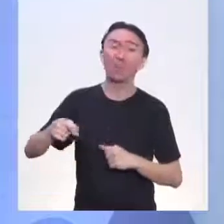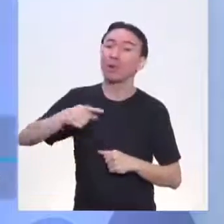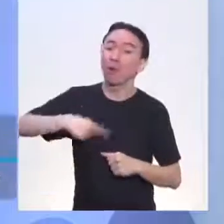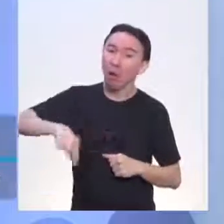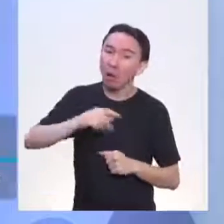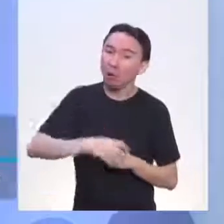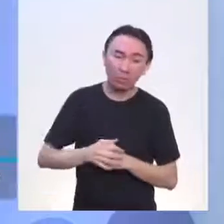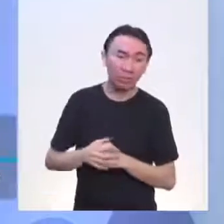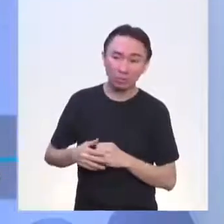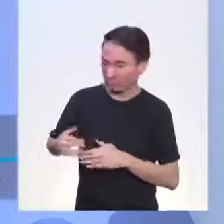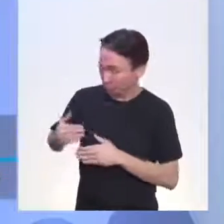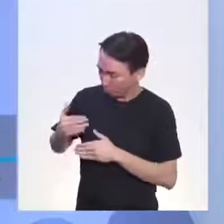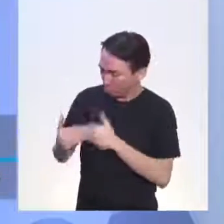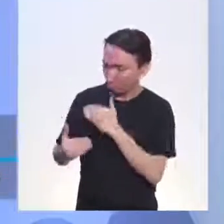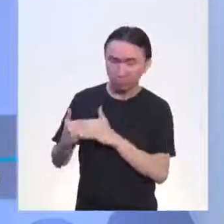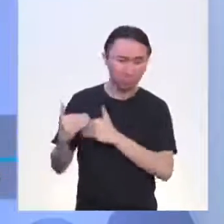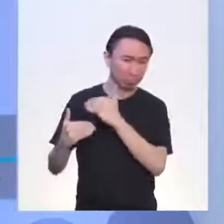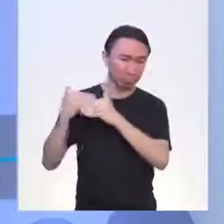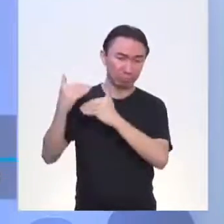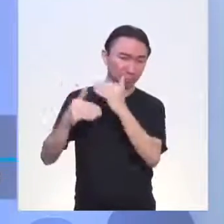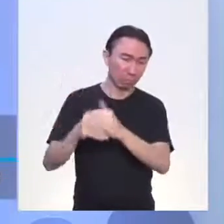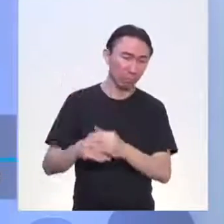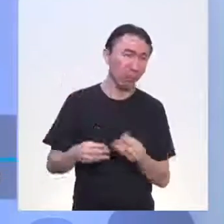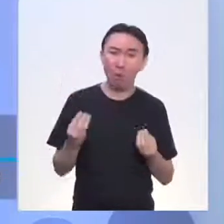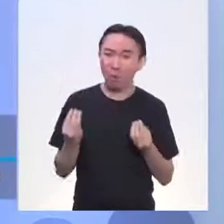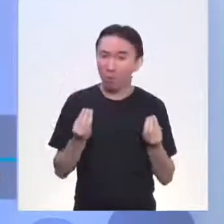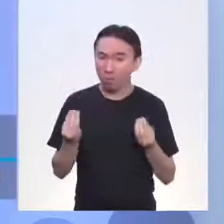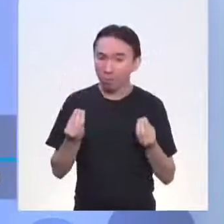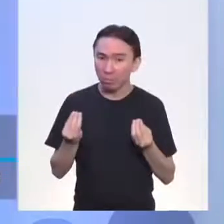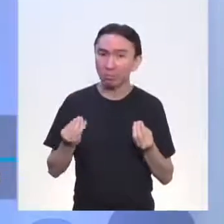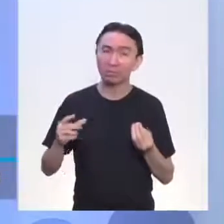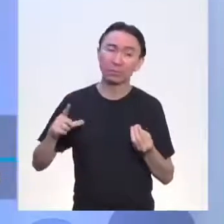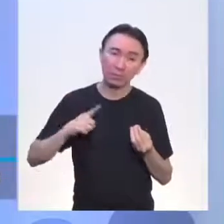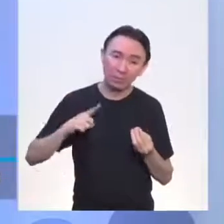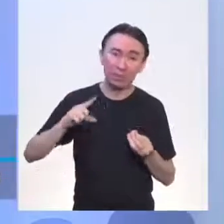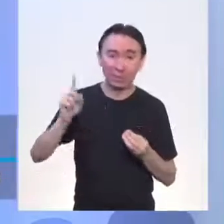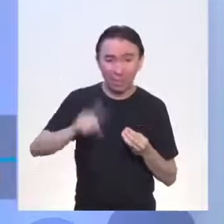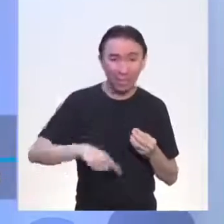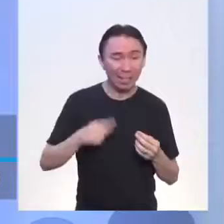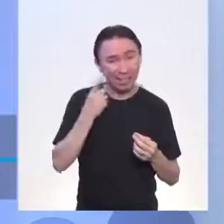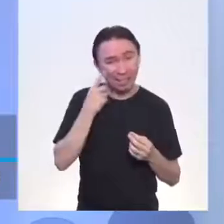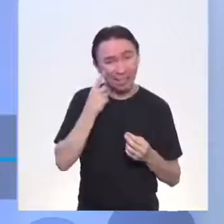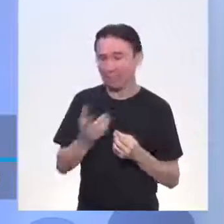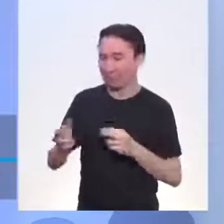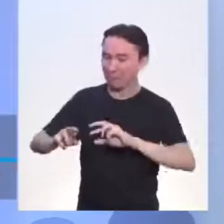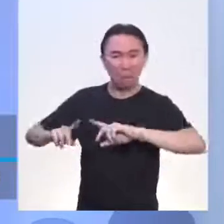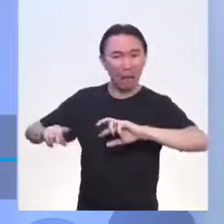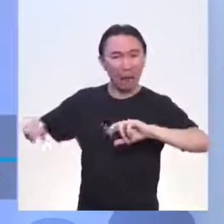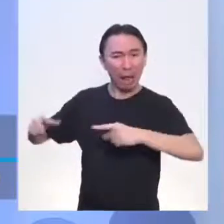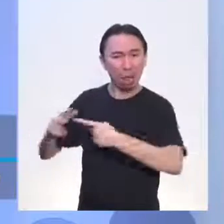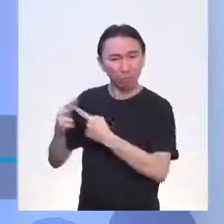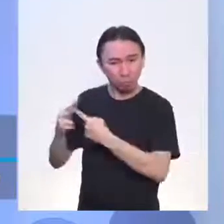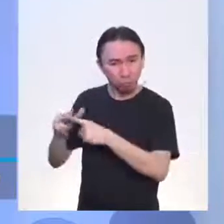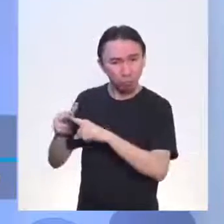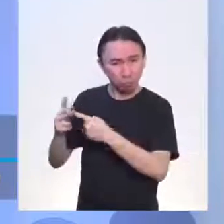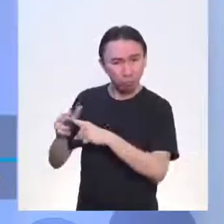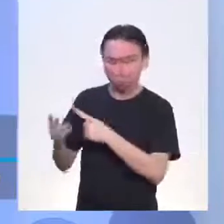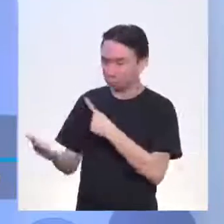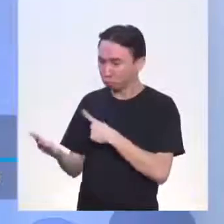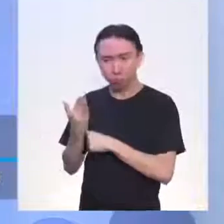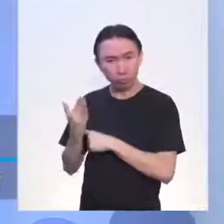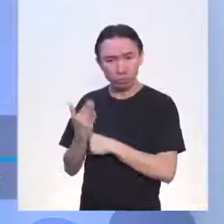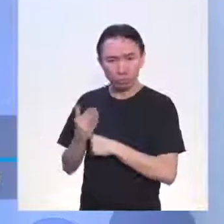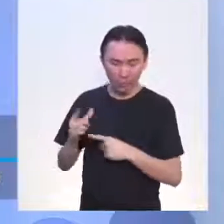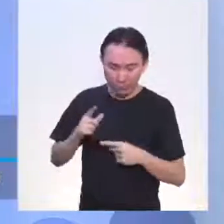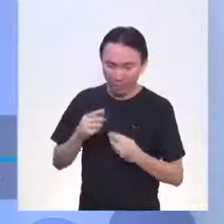por intermédio, ou por meio, a gente fala pela ação mediada por instrumentos. A gente ia fazer